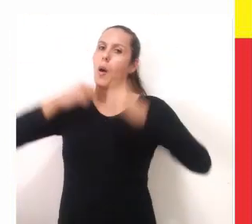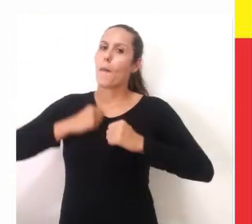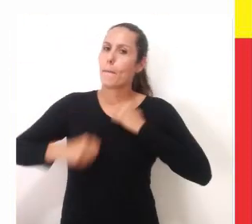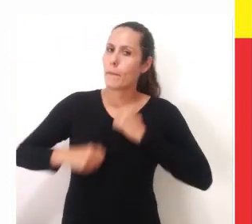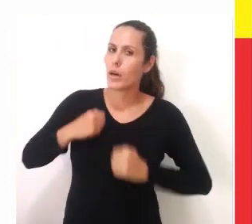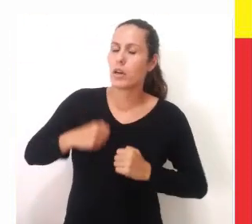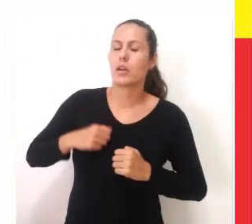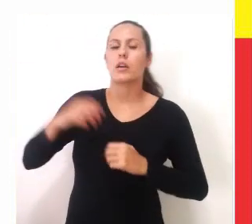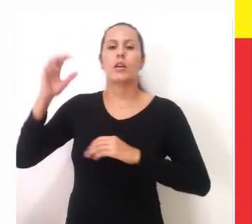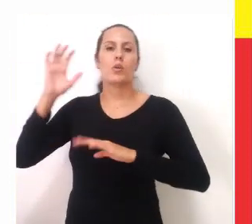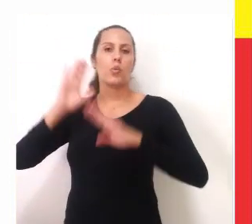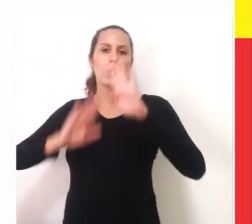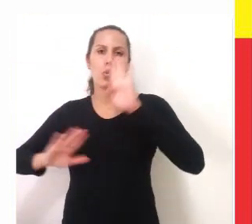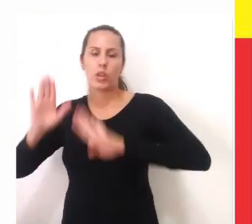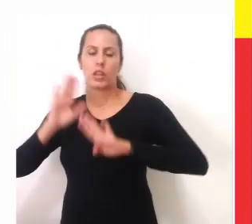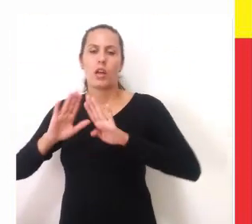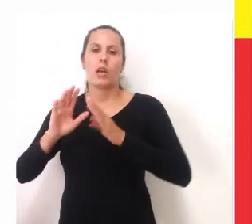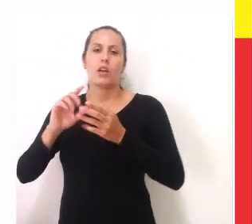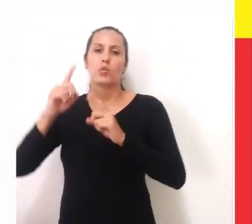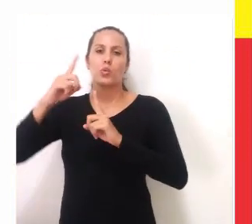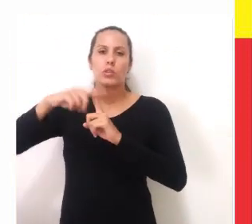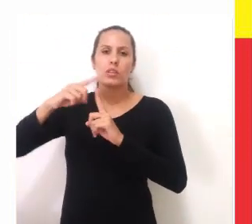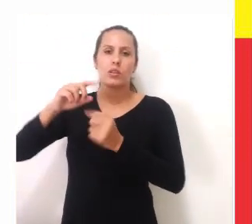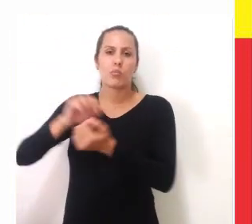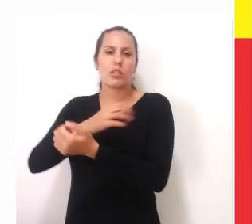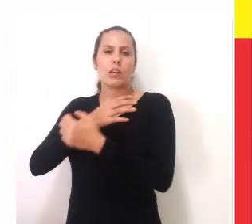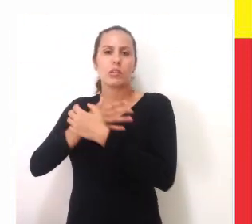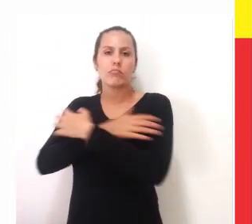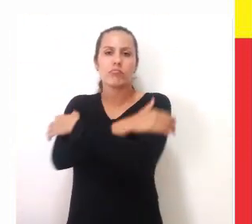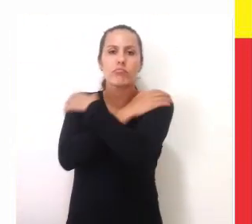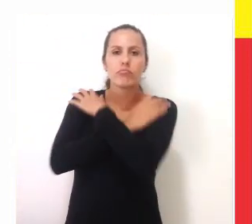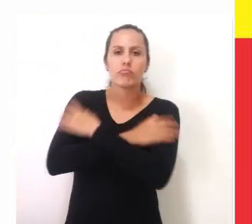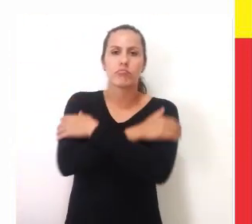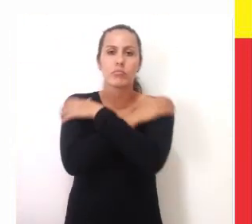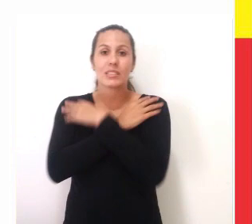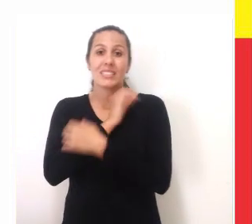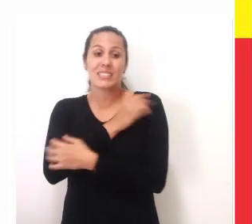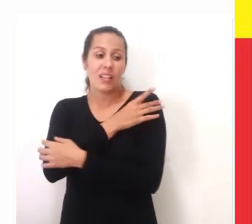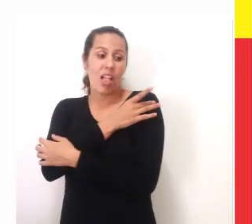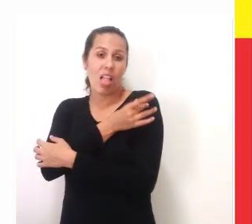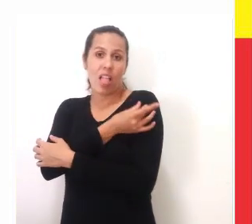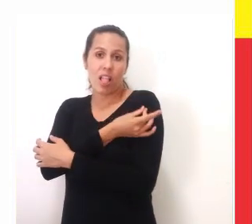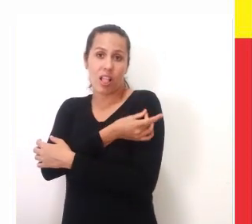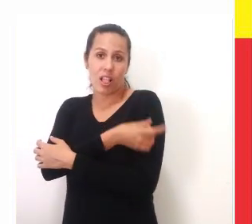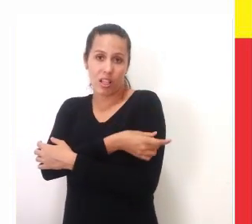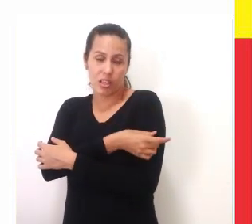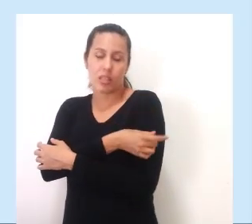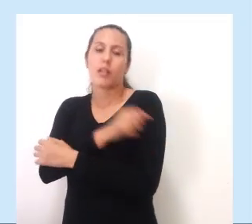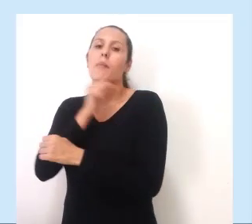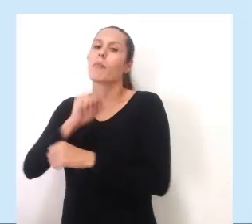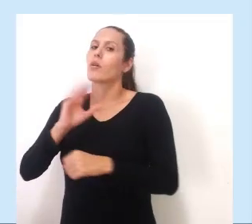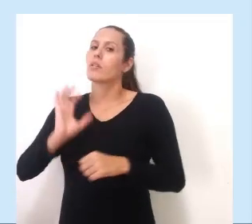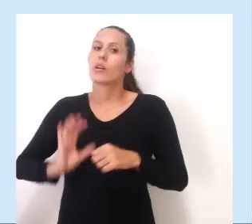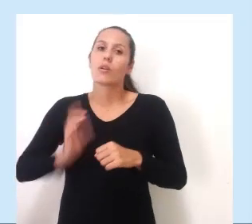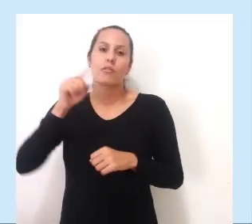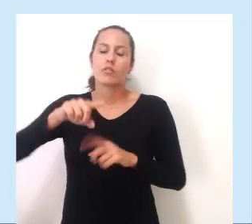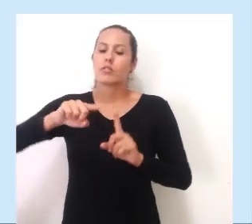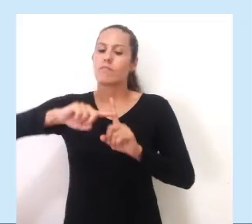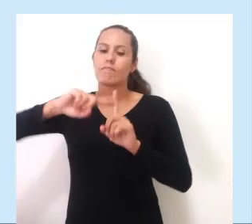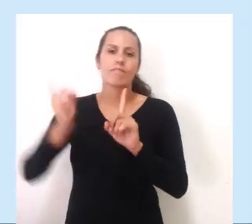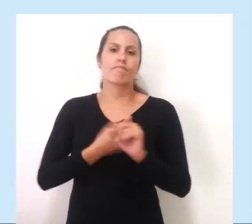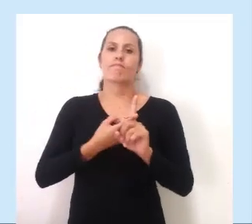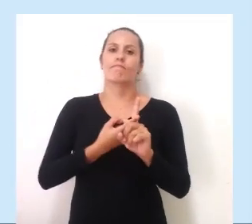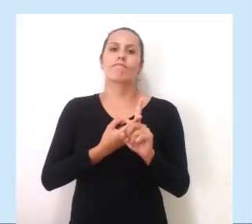Cuidado com o banho, cuidado com os cremes que aplicam na pele, porque se ele descolar,